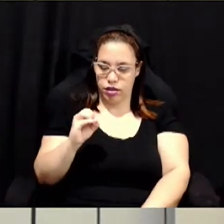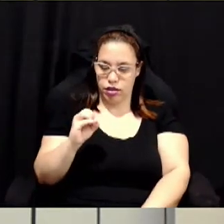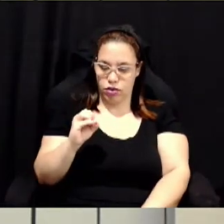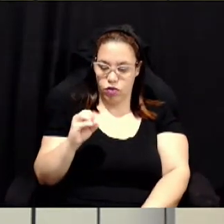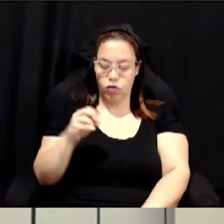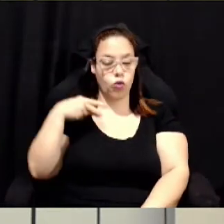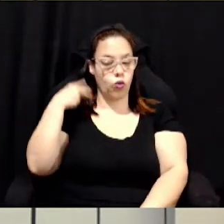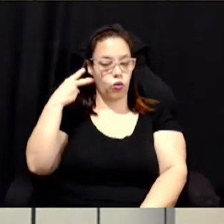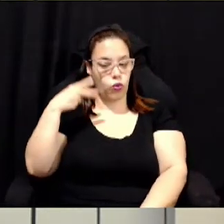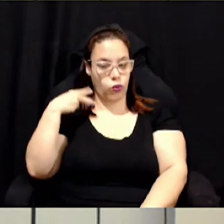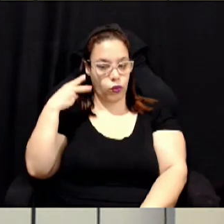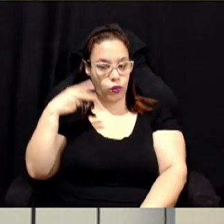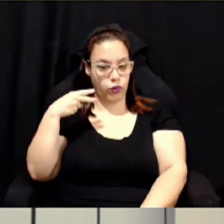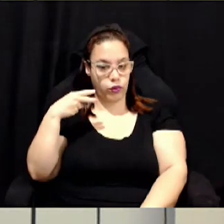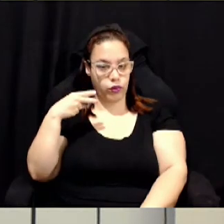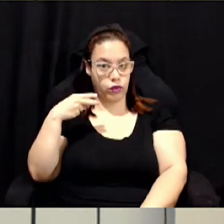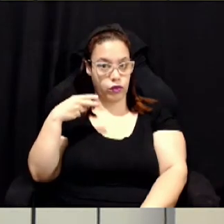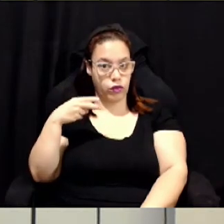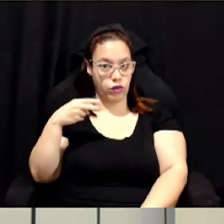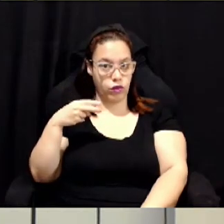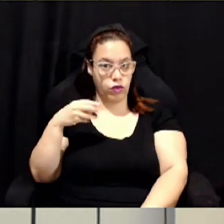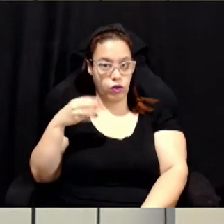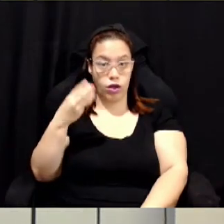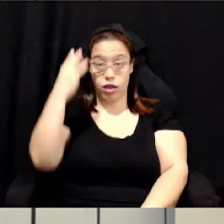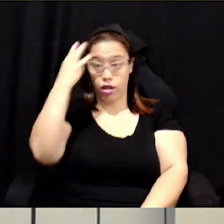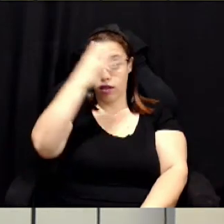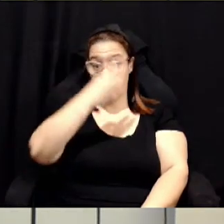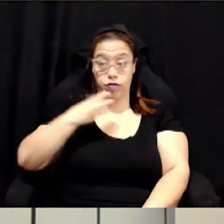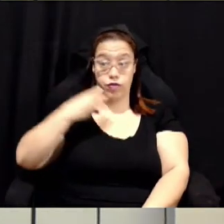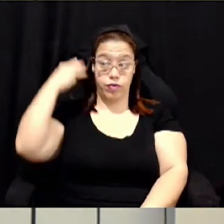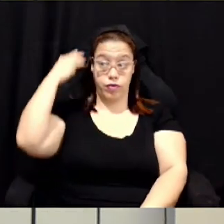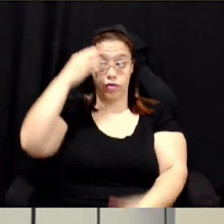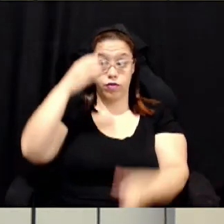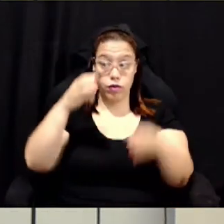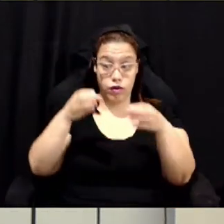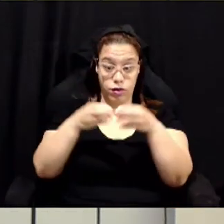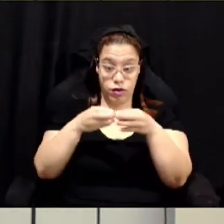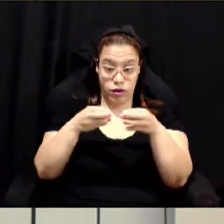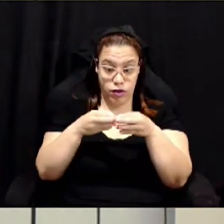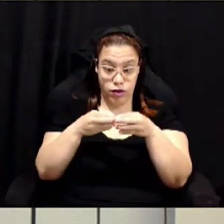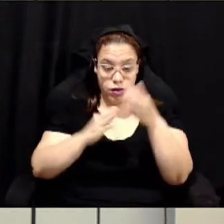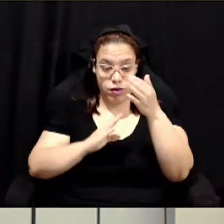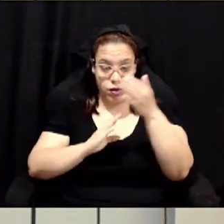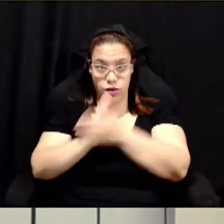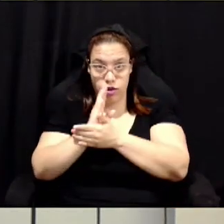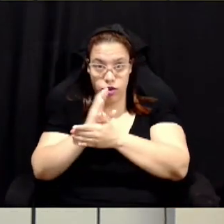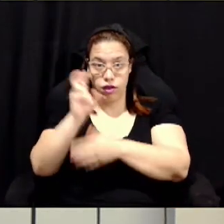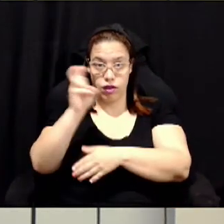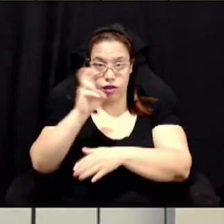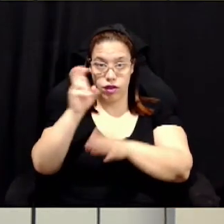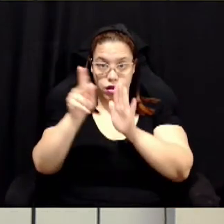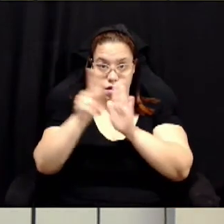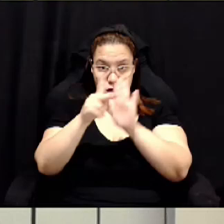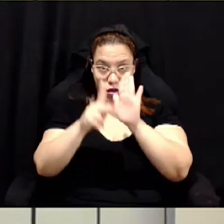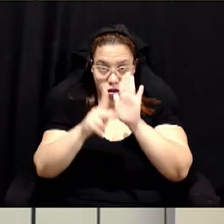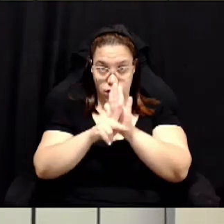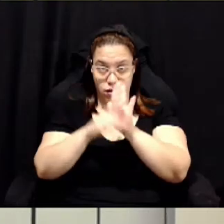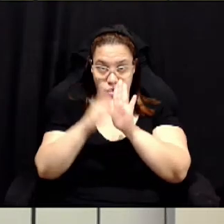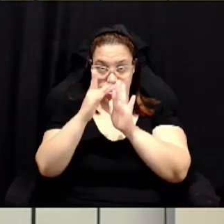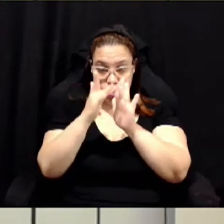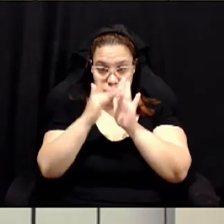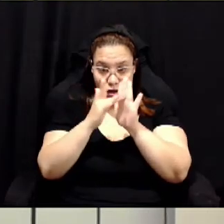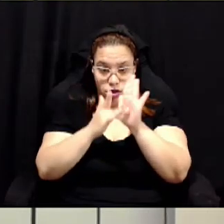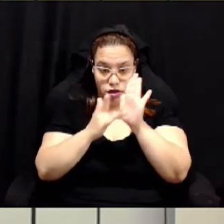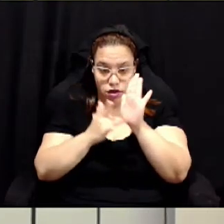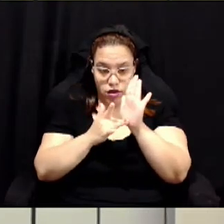vereadores, durante mais de 3 horas, se reuniram e aprovaram 5 projetos que estavam na pauta. A